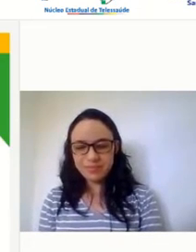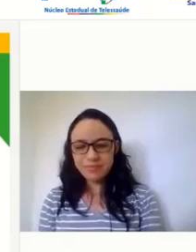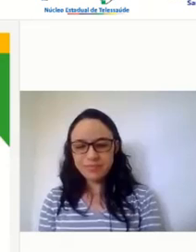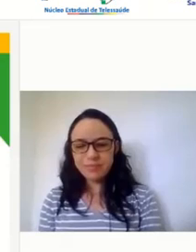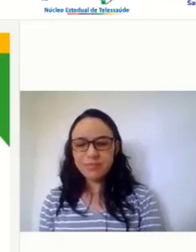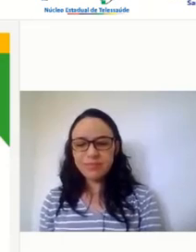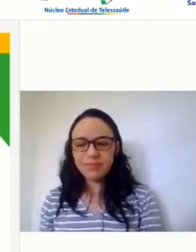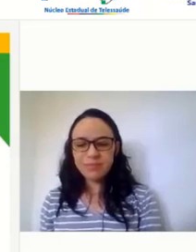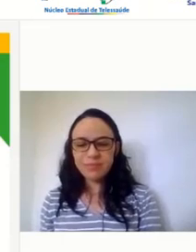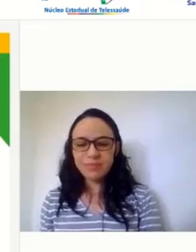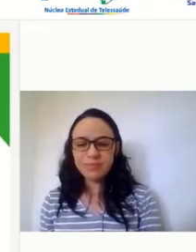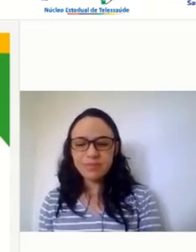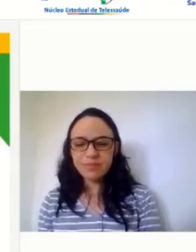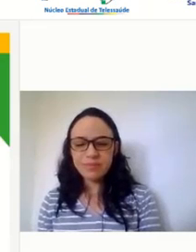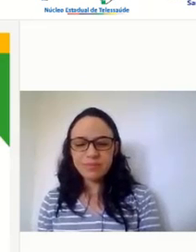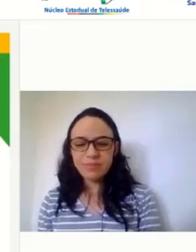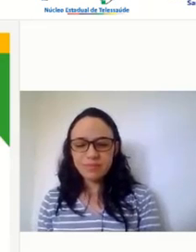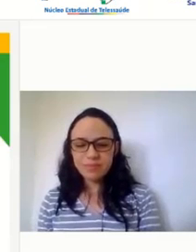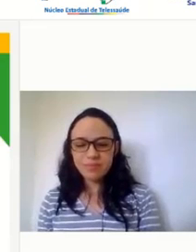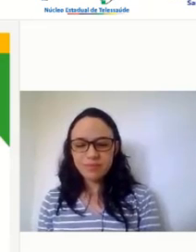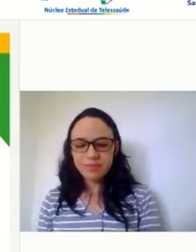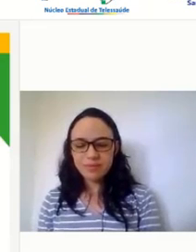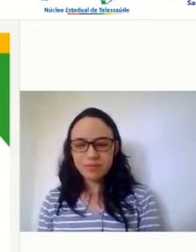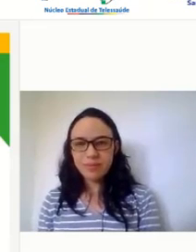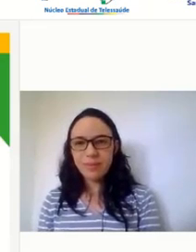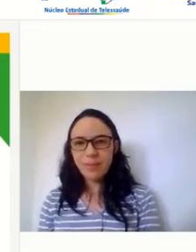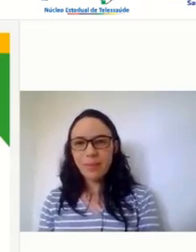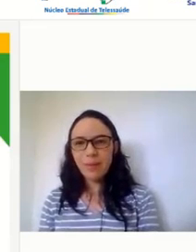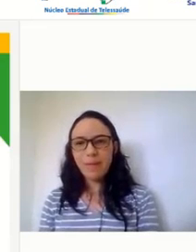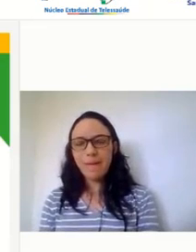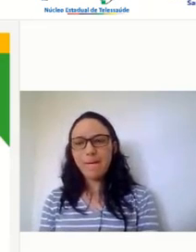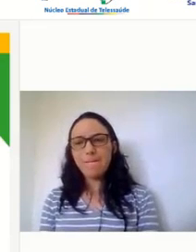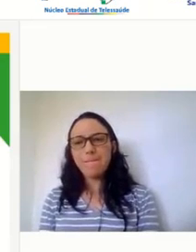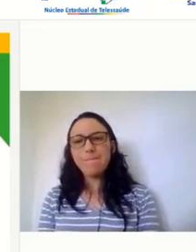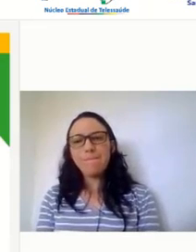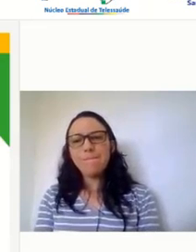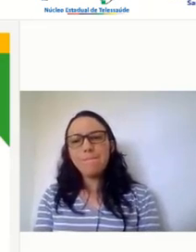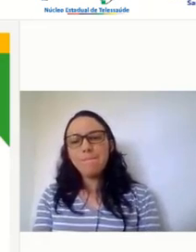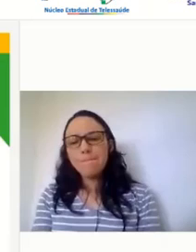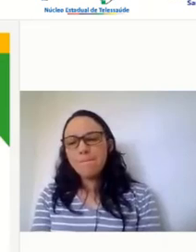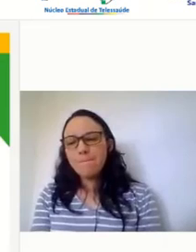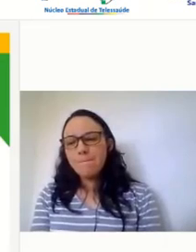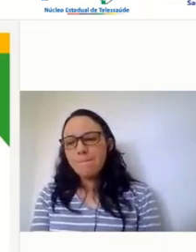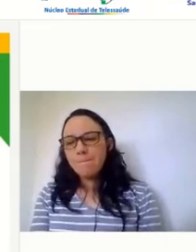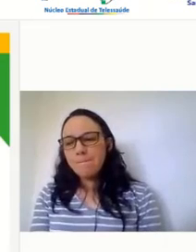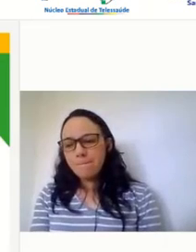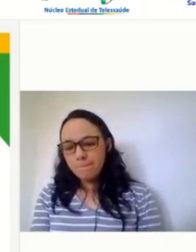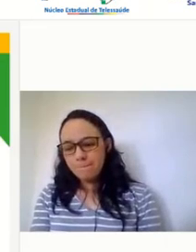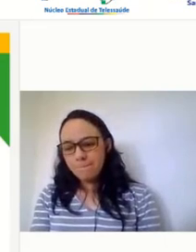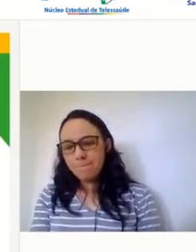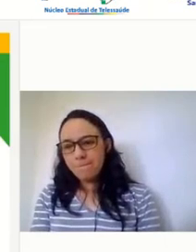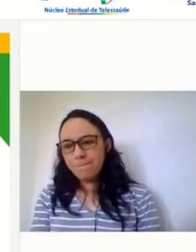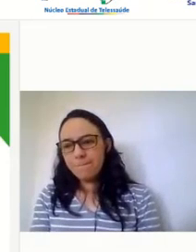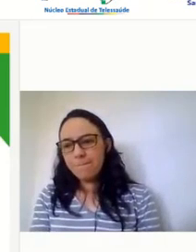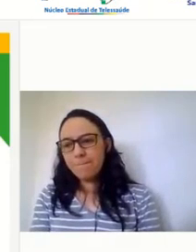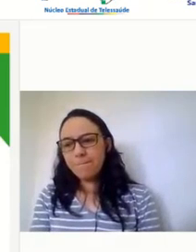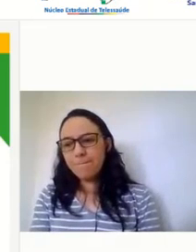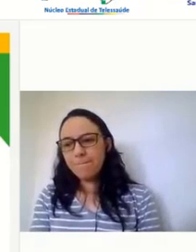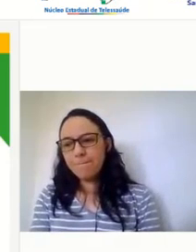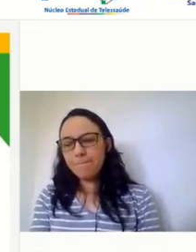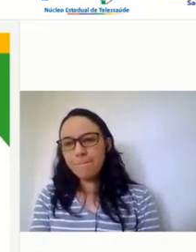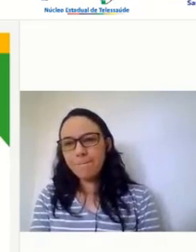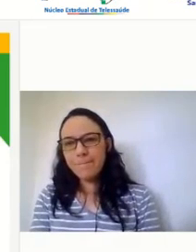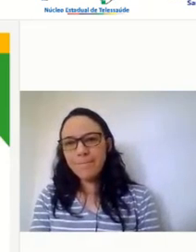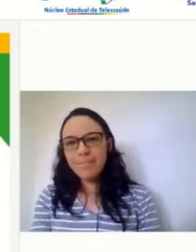se proponha a sacrificada em uma área ampliar o céu o